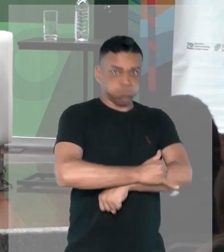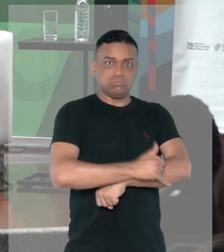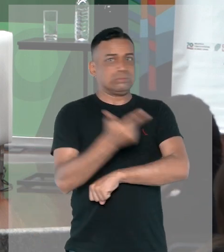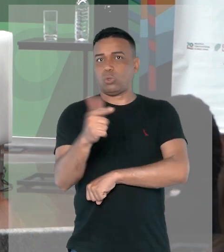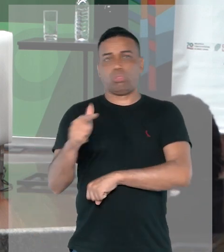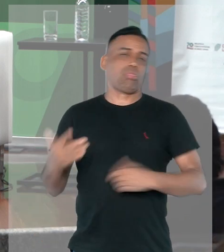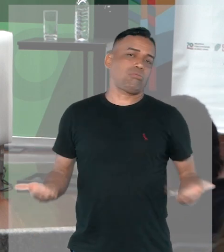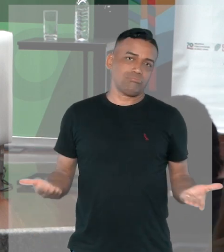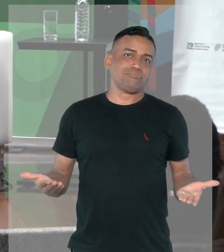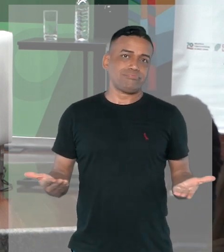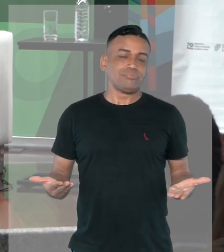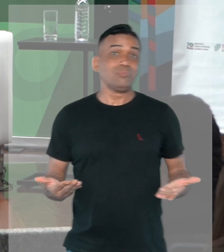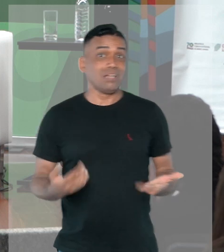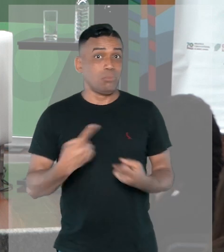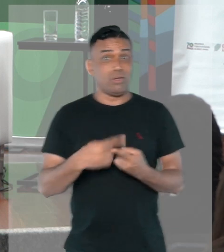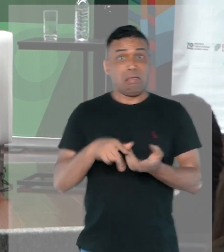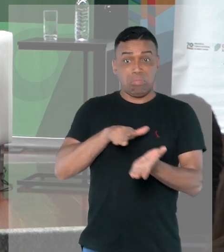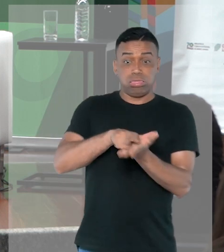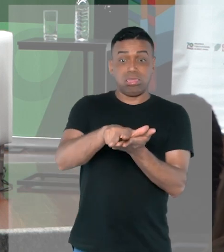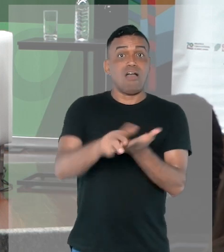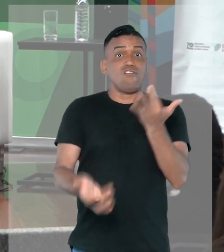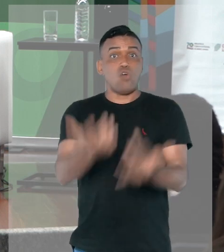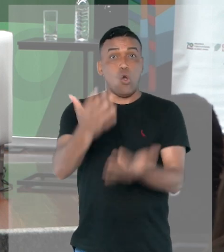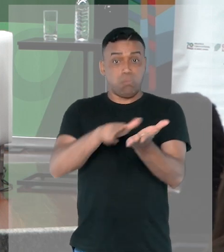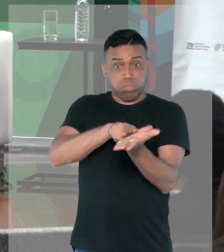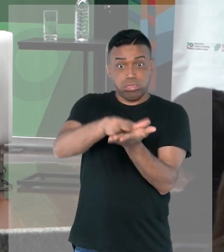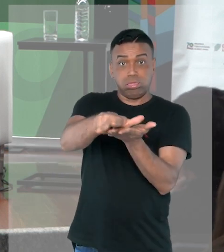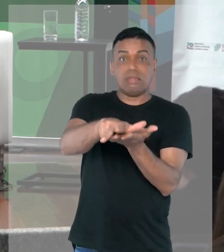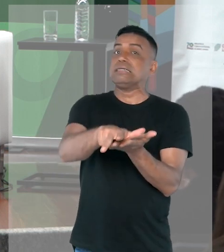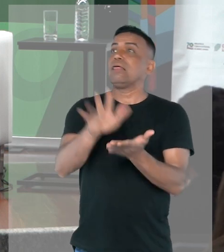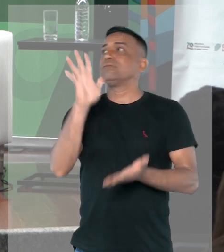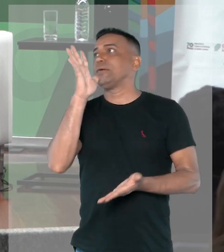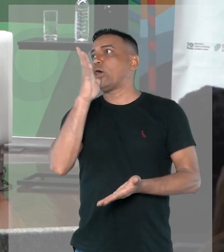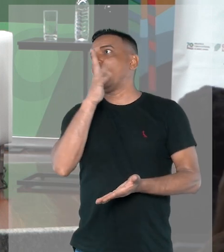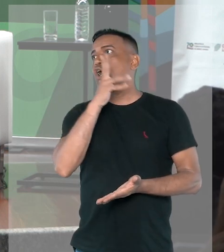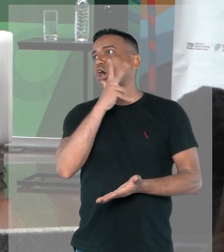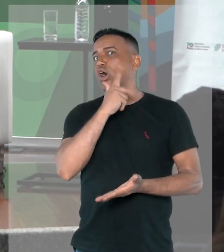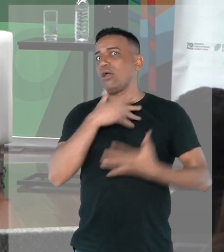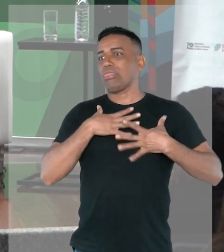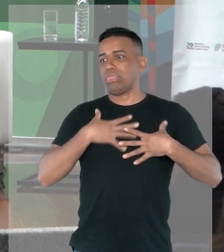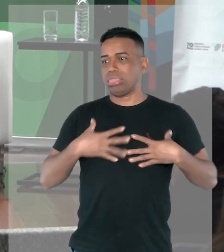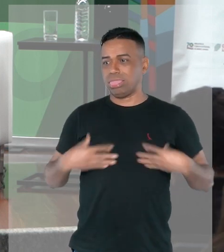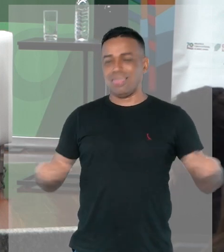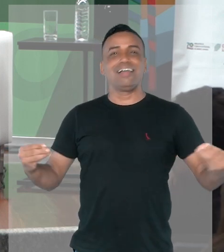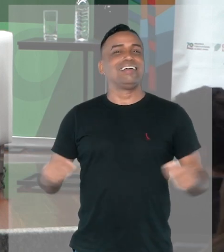gente não tem. Aliás, a cremação de judô é demorada. Só para lembrar.